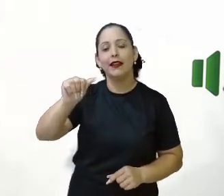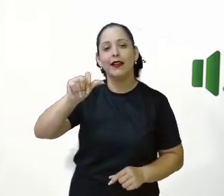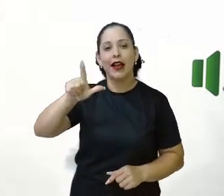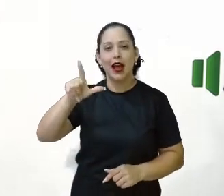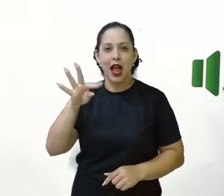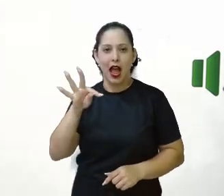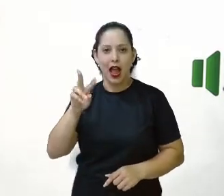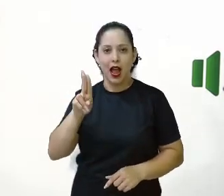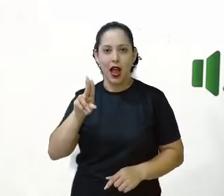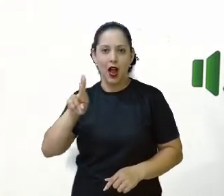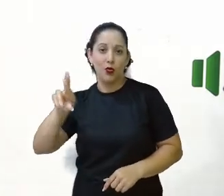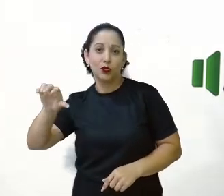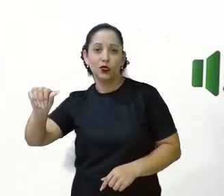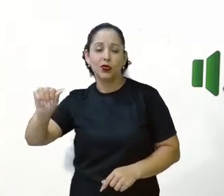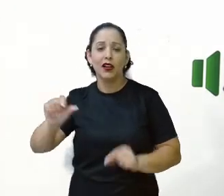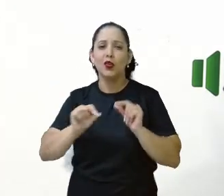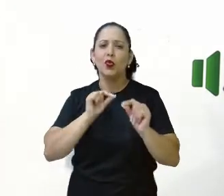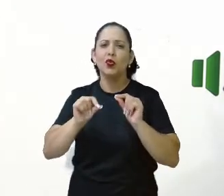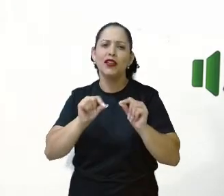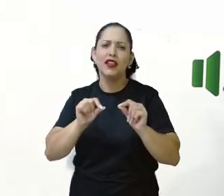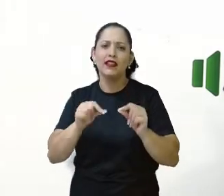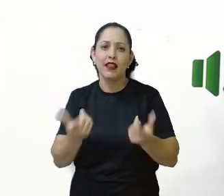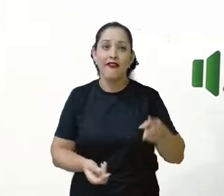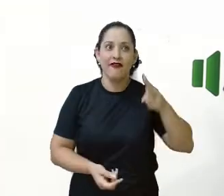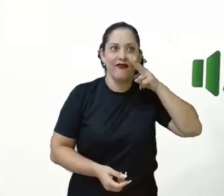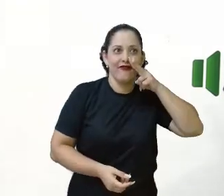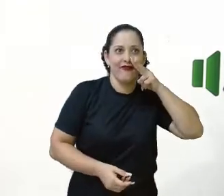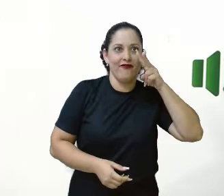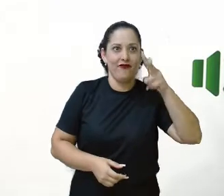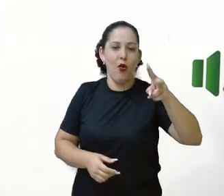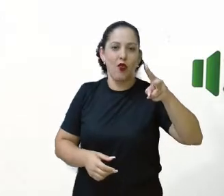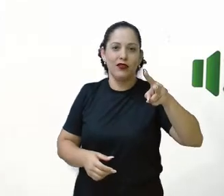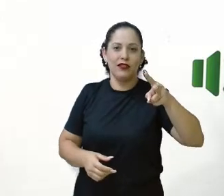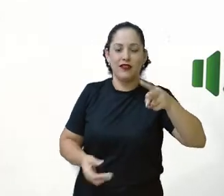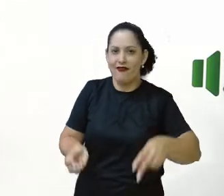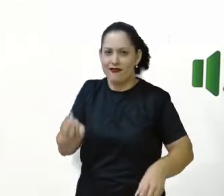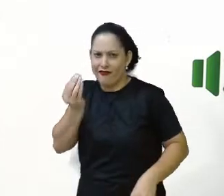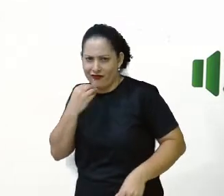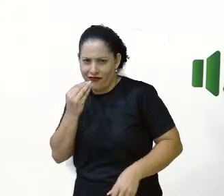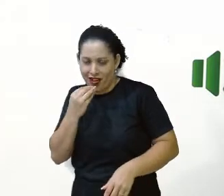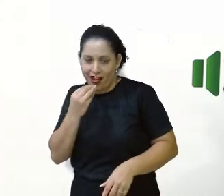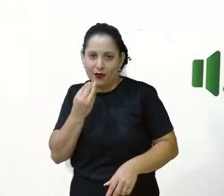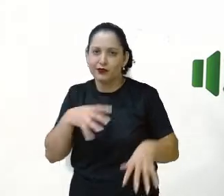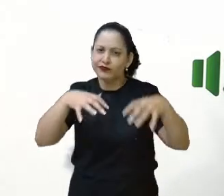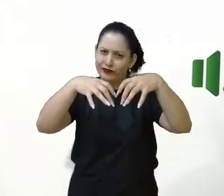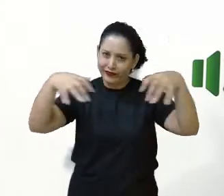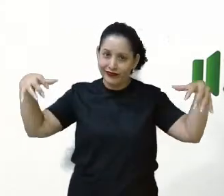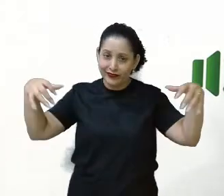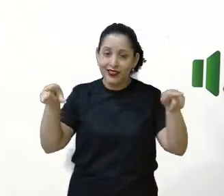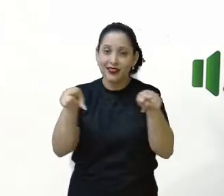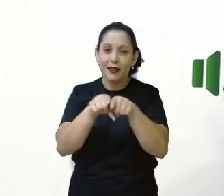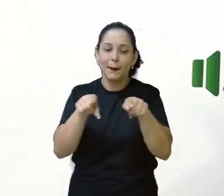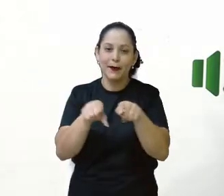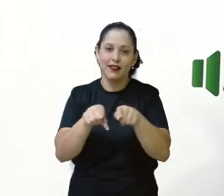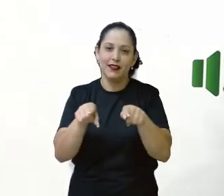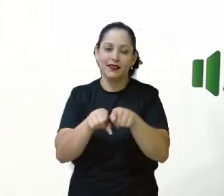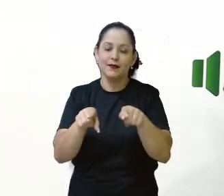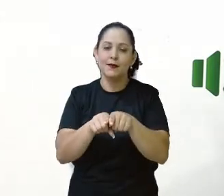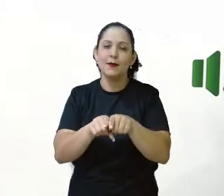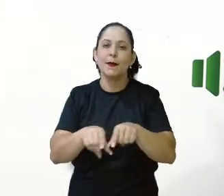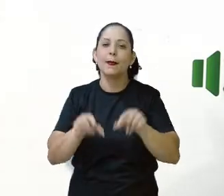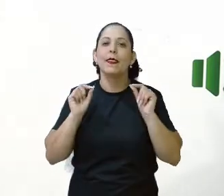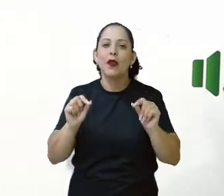falando sobre, né? Ser alto ou baixo. Então, a altura é a